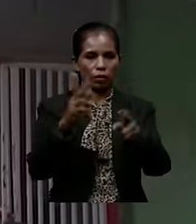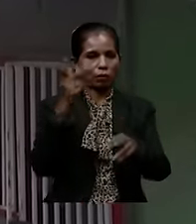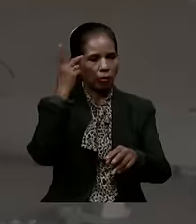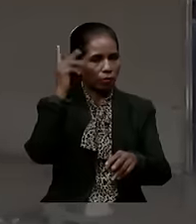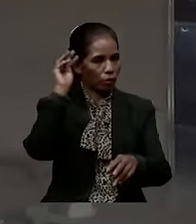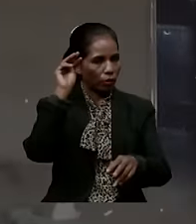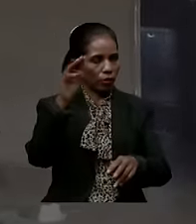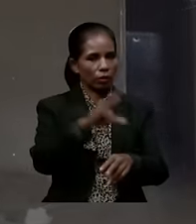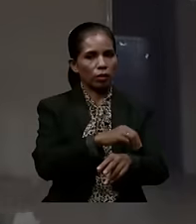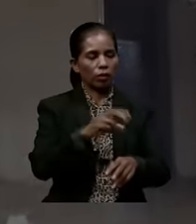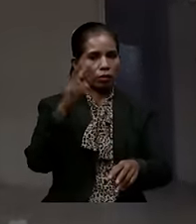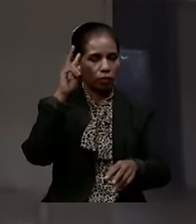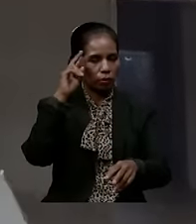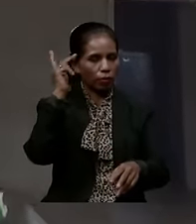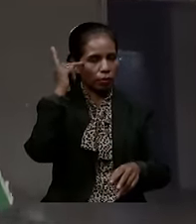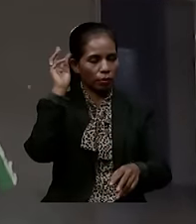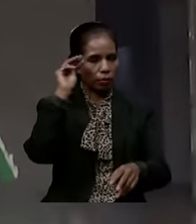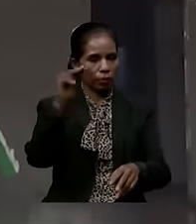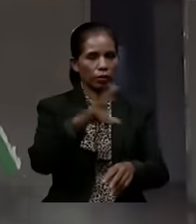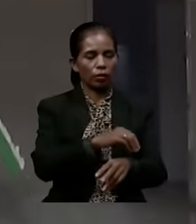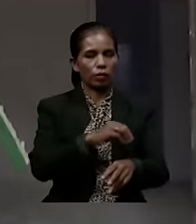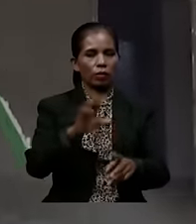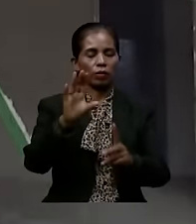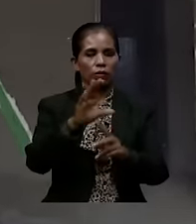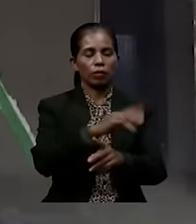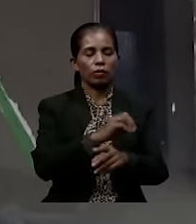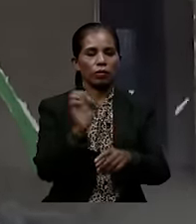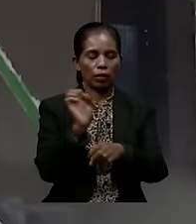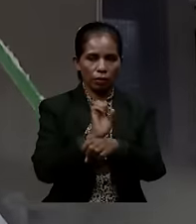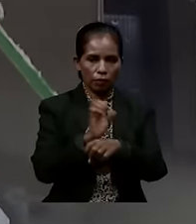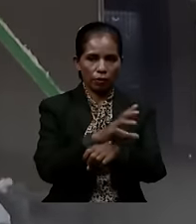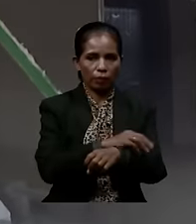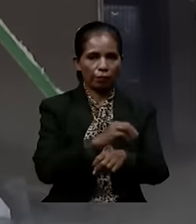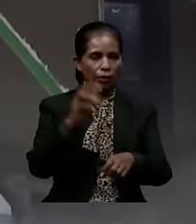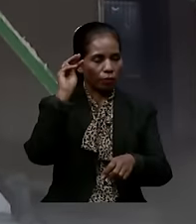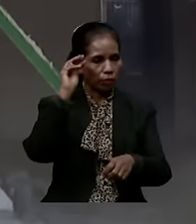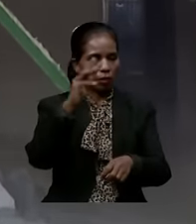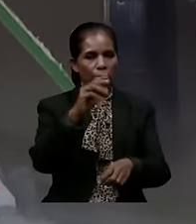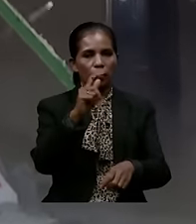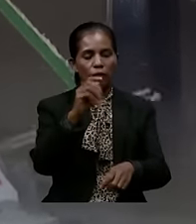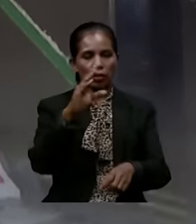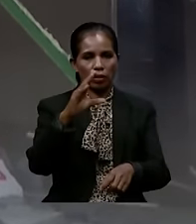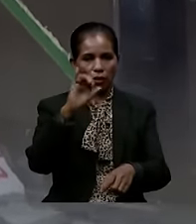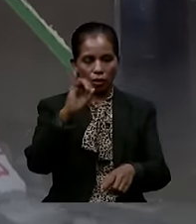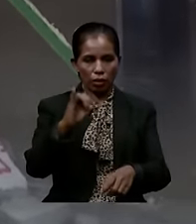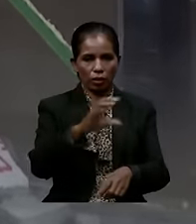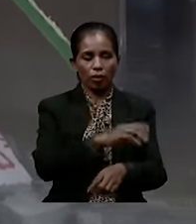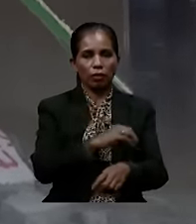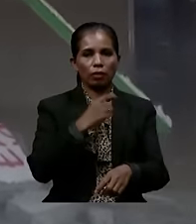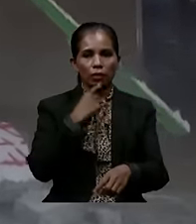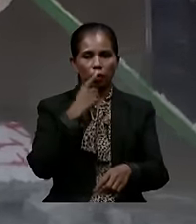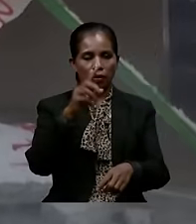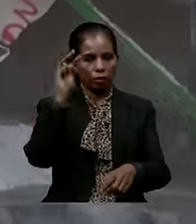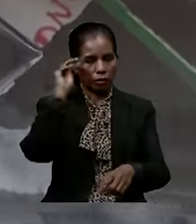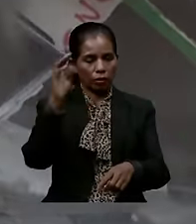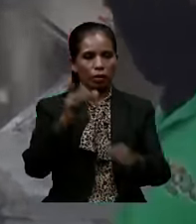primeiro-ministro interino, no vice-primeiro-ministro, ministro coordenador Assuntos Econômicos, no ministro Turismo no Ambiente Francisco Calbo Adelaide, no